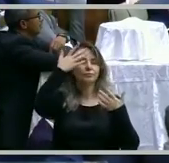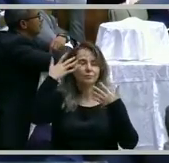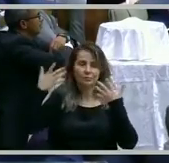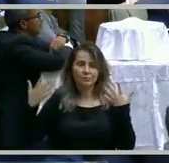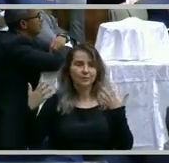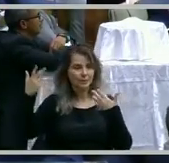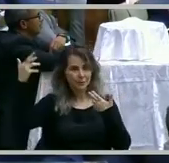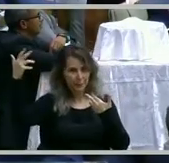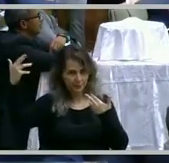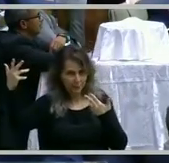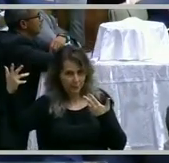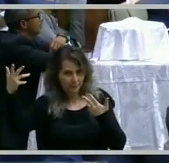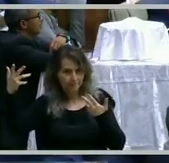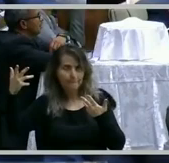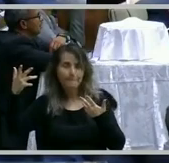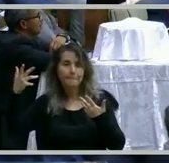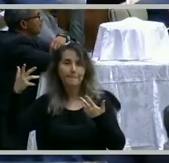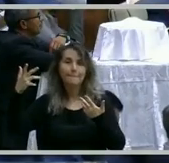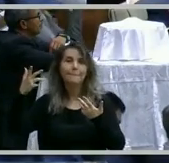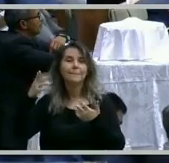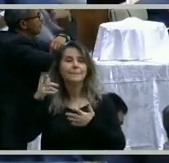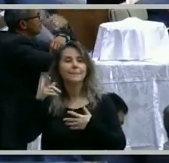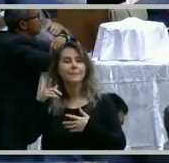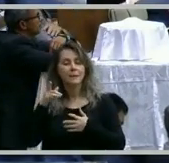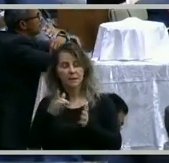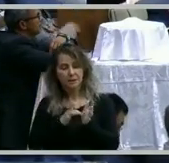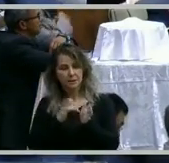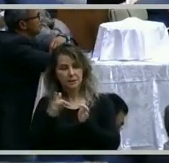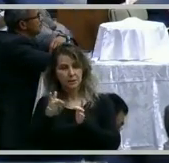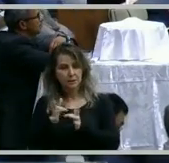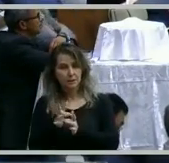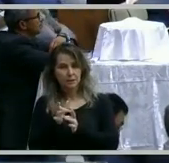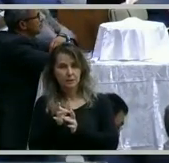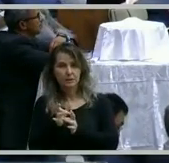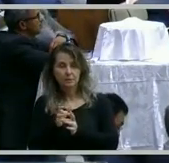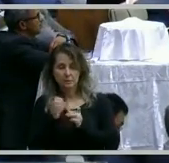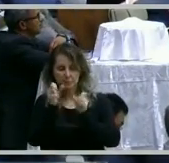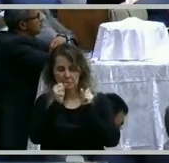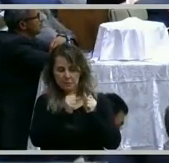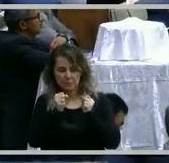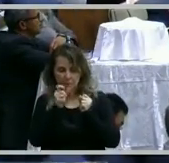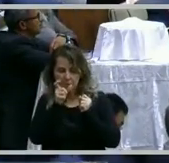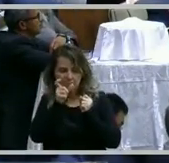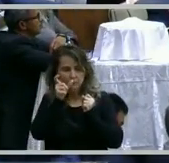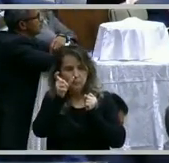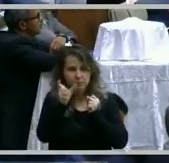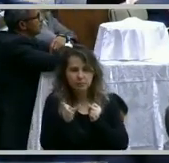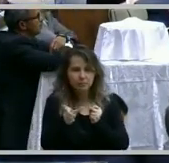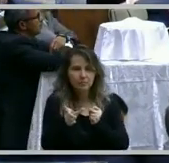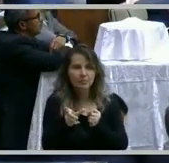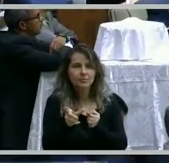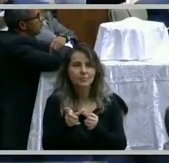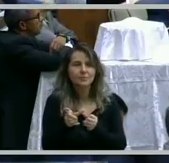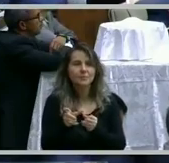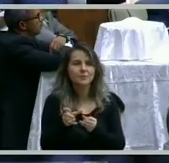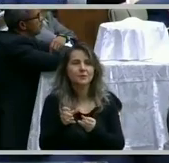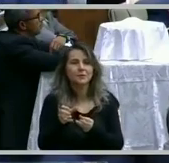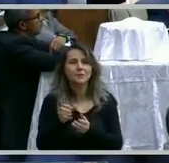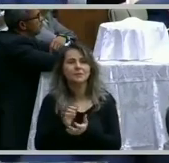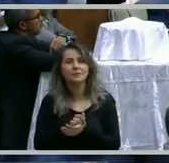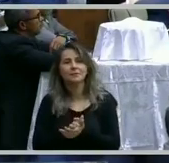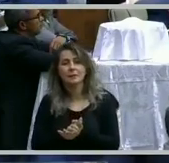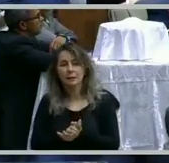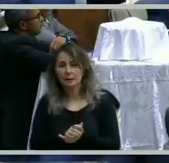pela palavra do seu poder. Não pegou poder emprestado com ninguém.